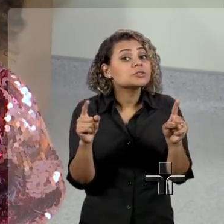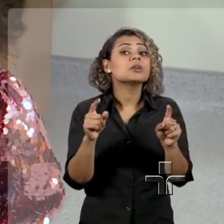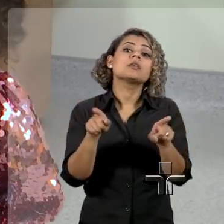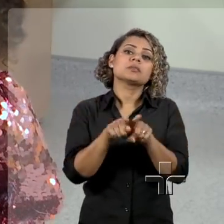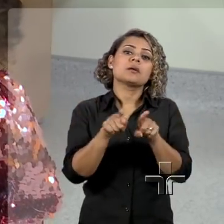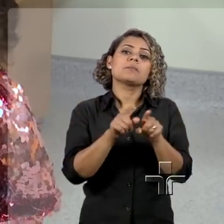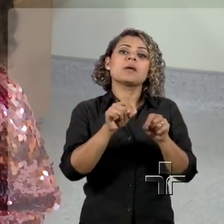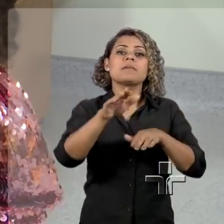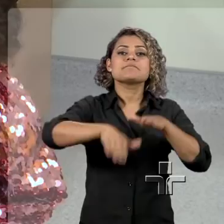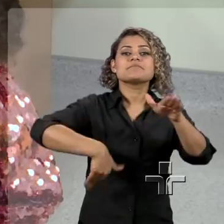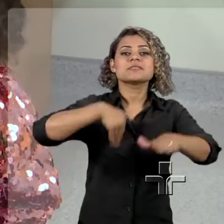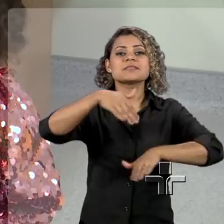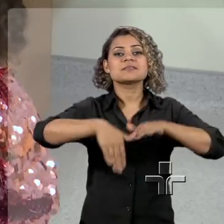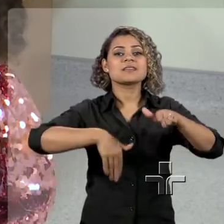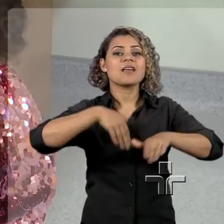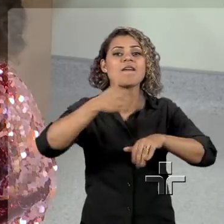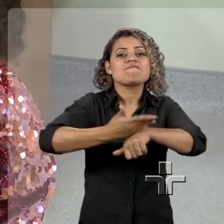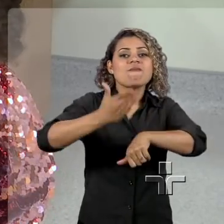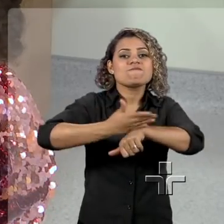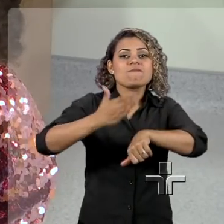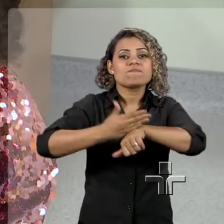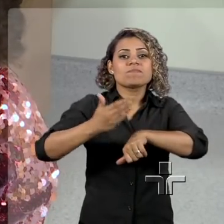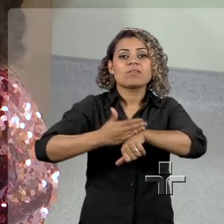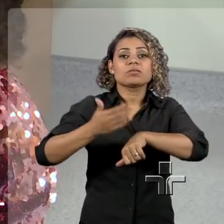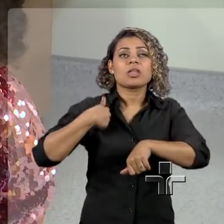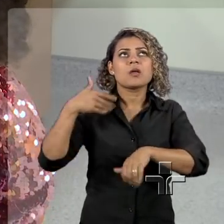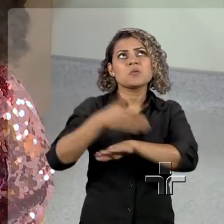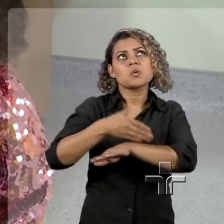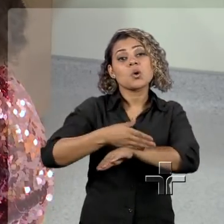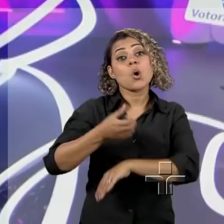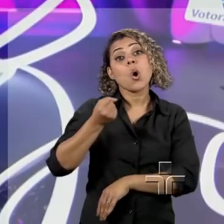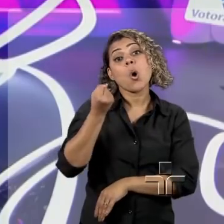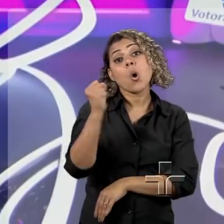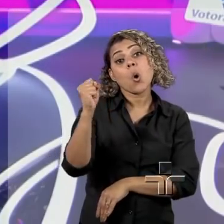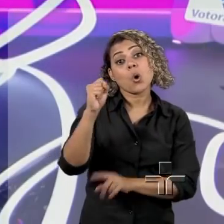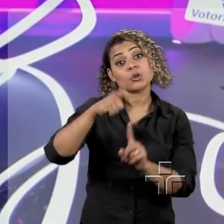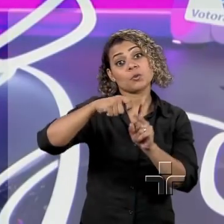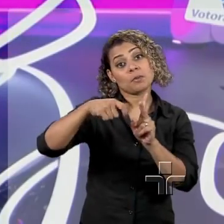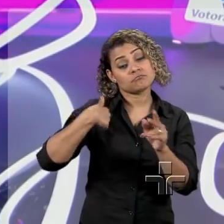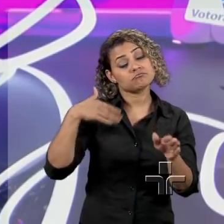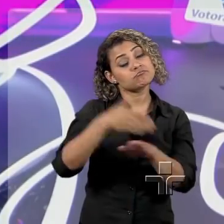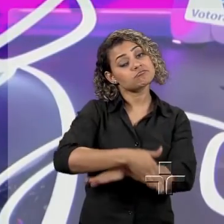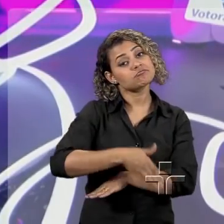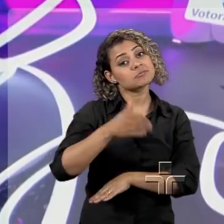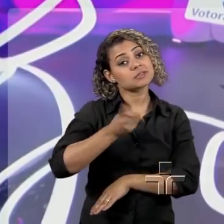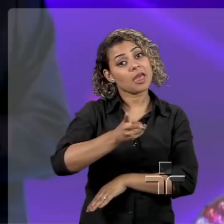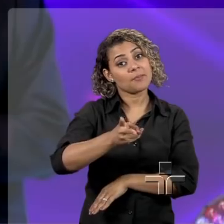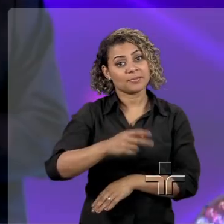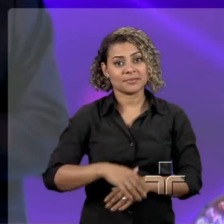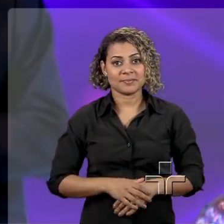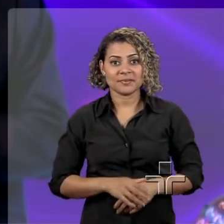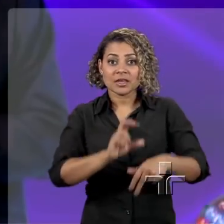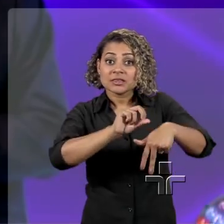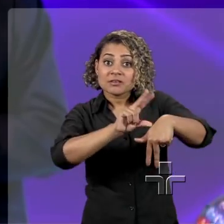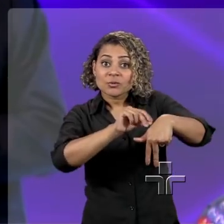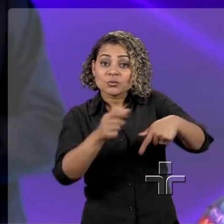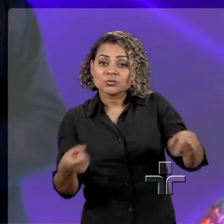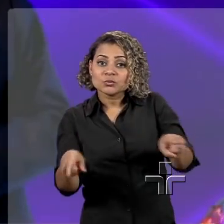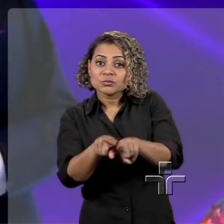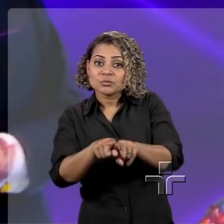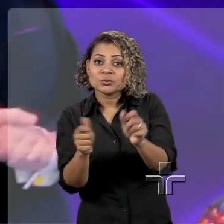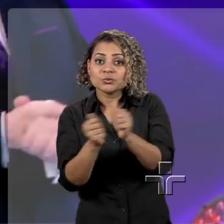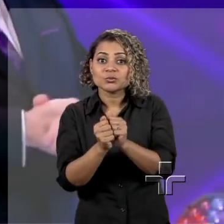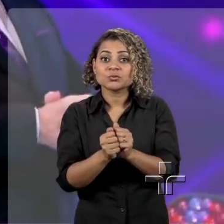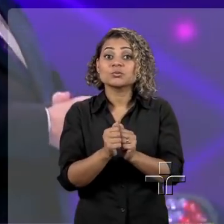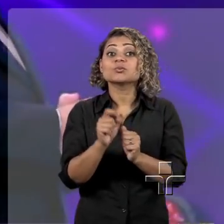terapia aquática. E eu venho desde 8 meses. Mais uma vez, a TV Cultura será parceira do